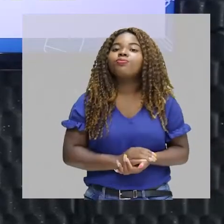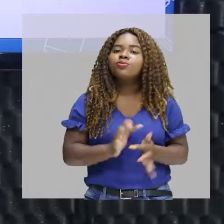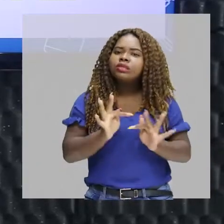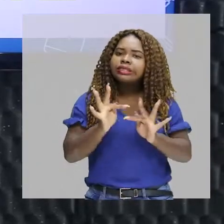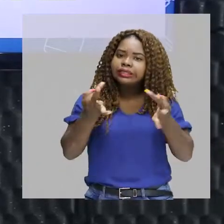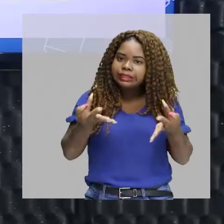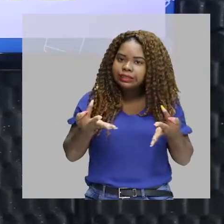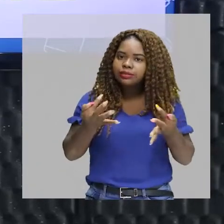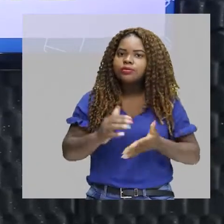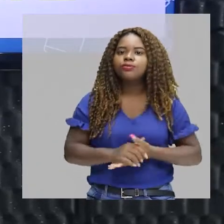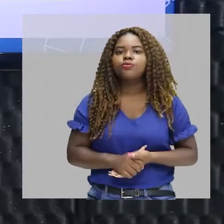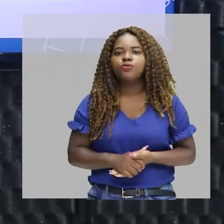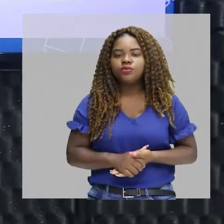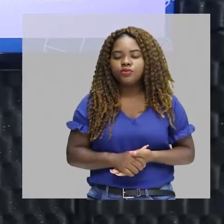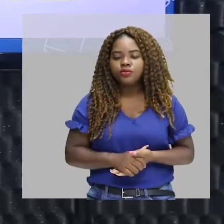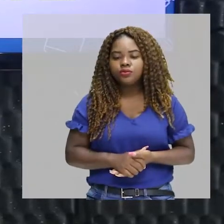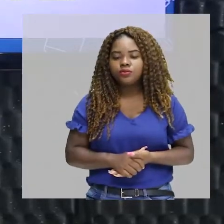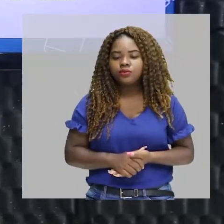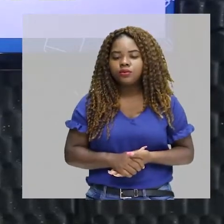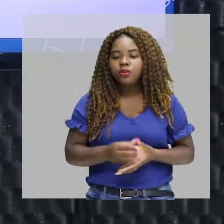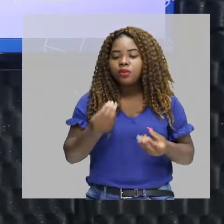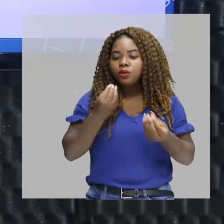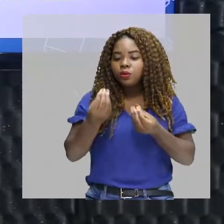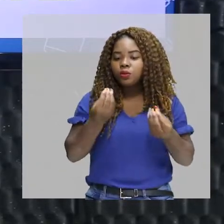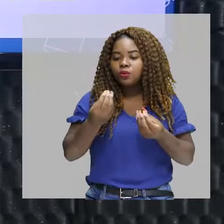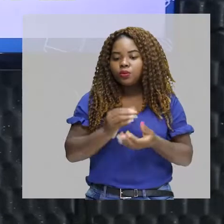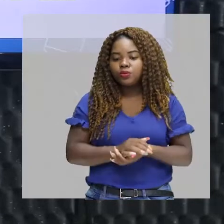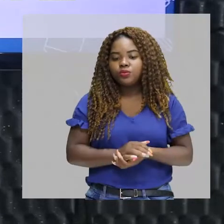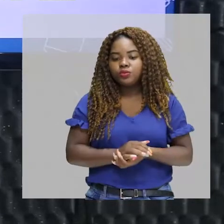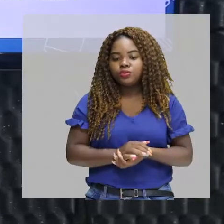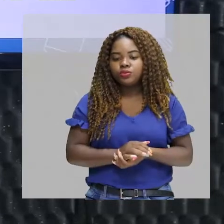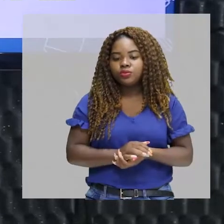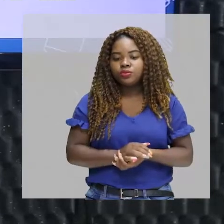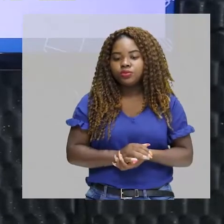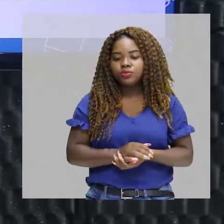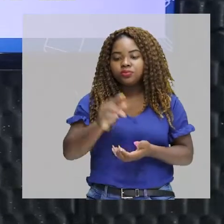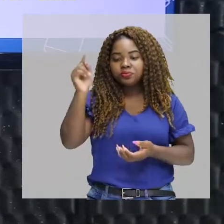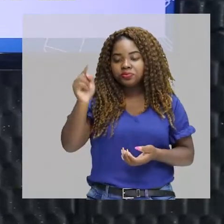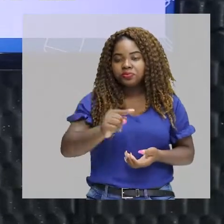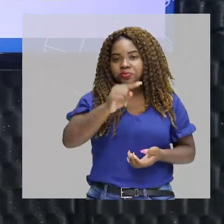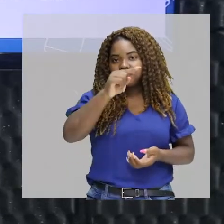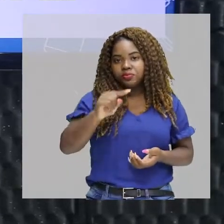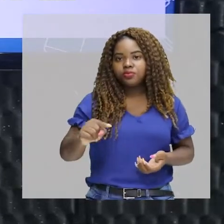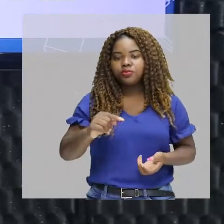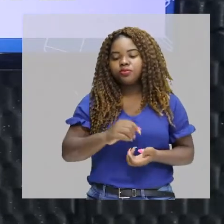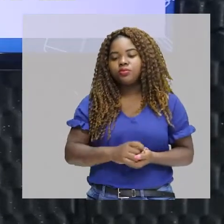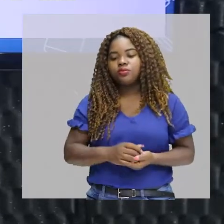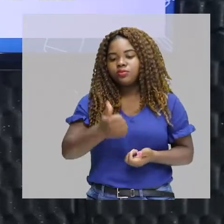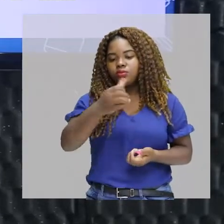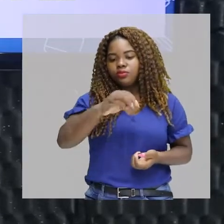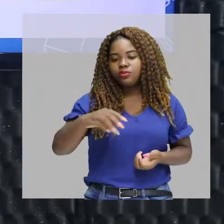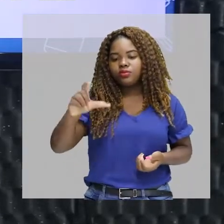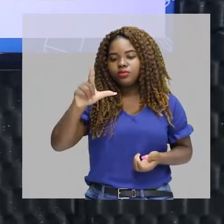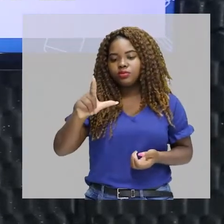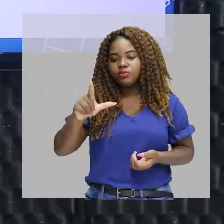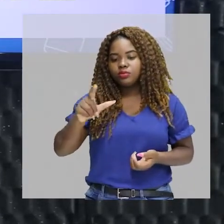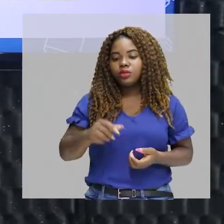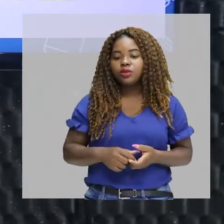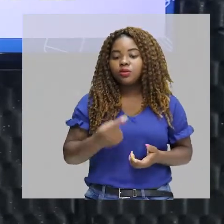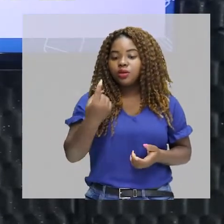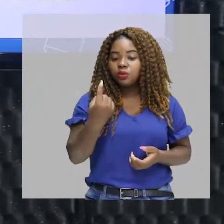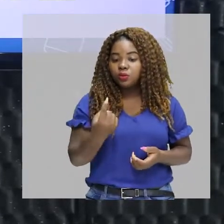simples. A gente resolve como? Meios pelo extremo. Então, vai ficar, ó, 1 vezes